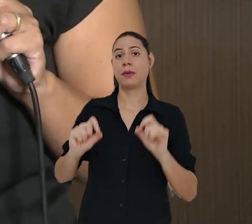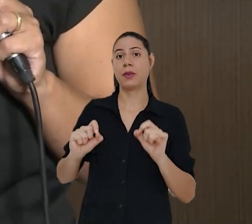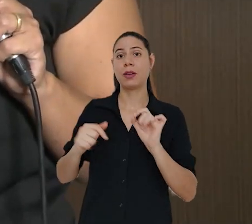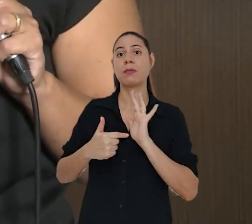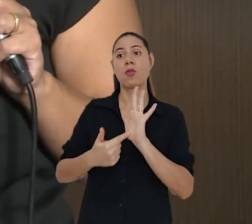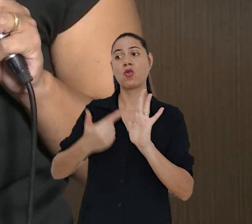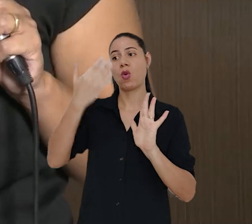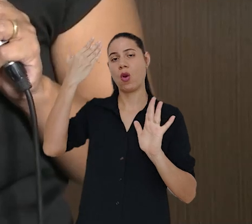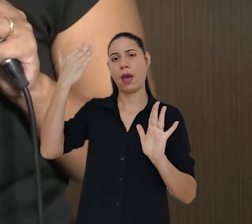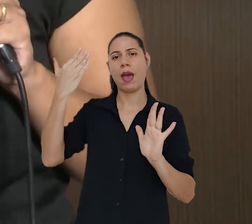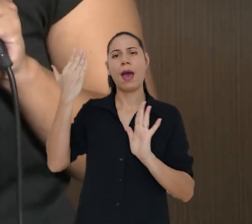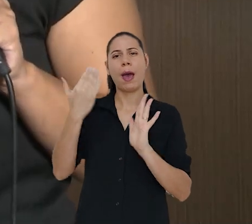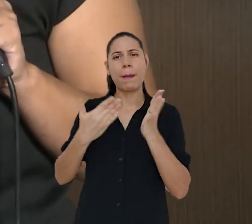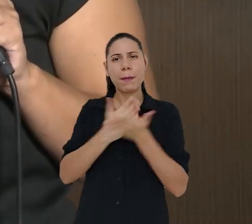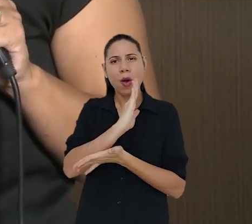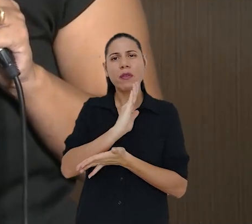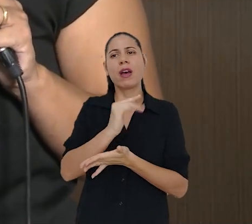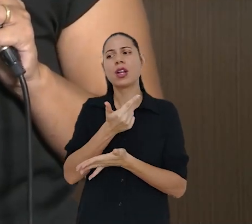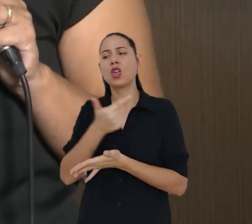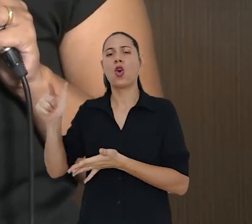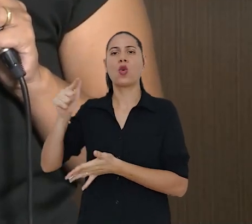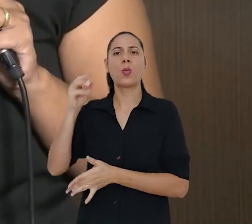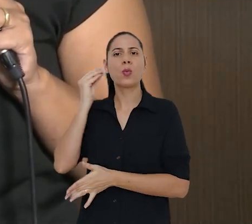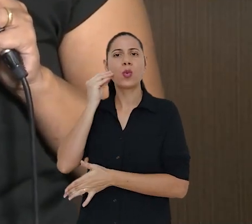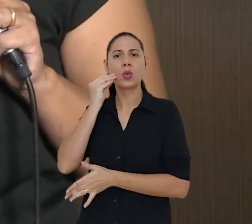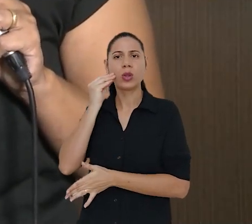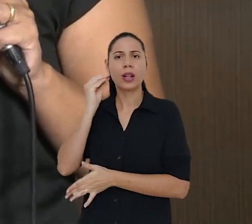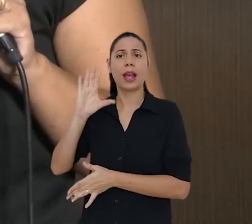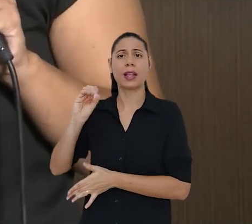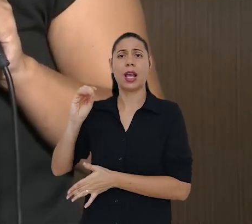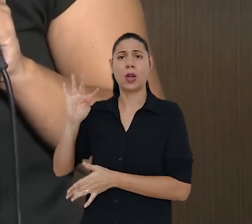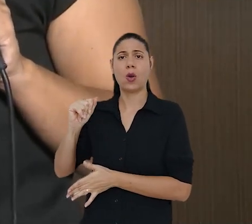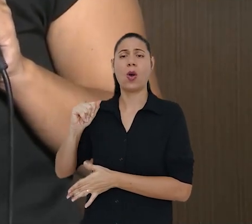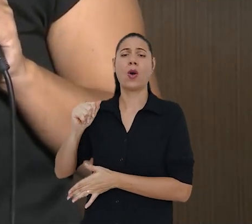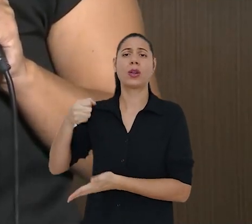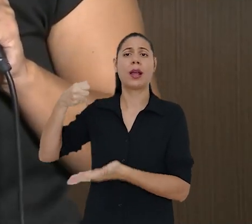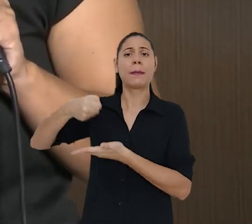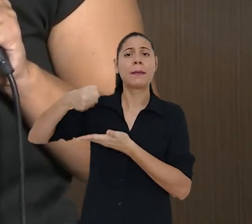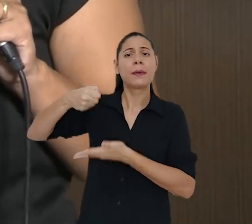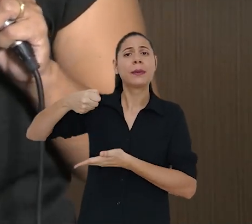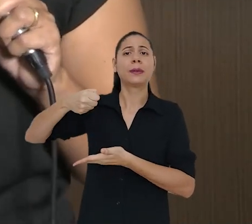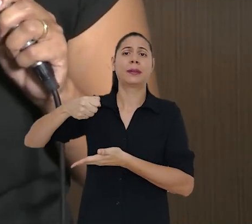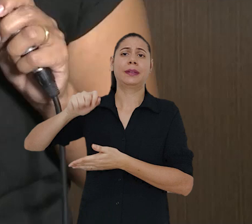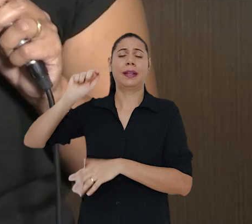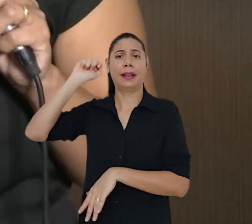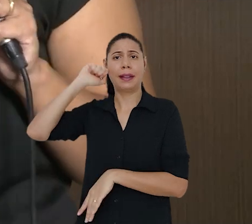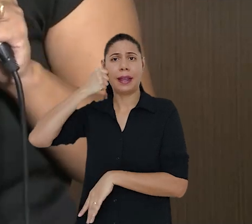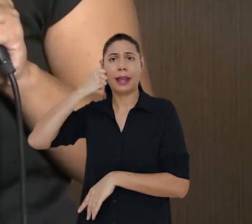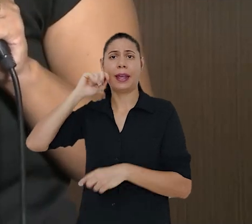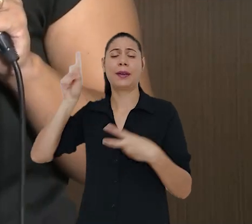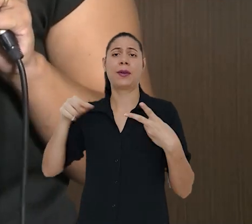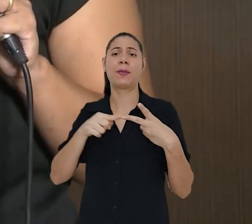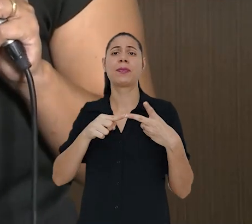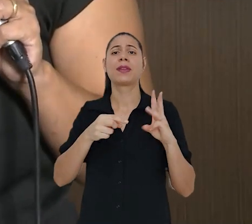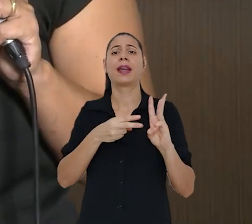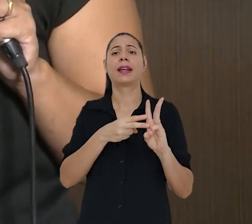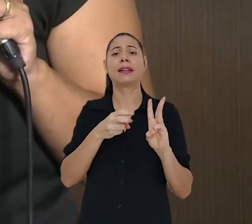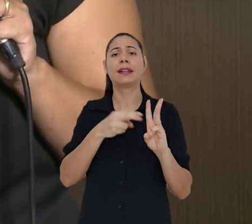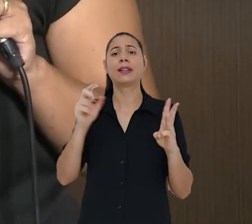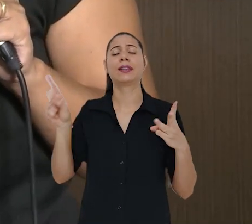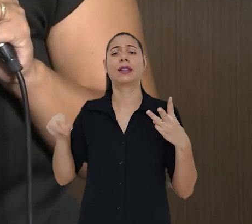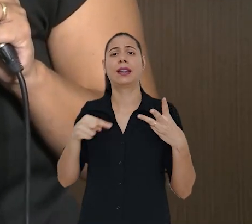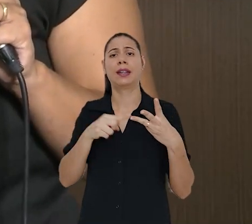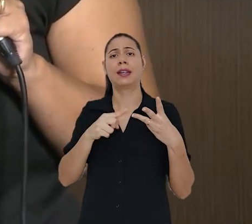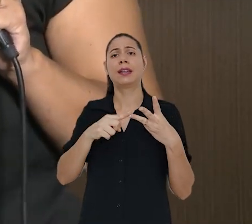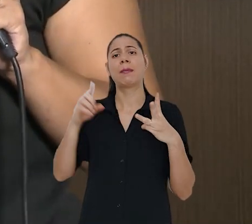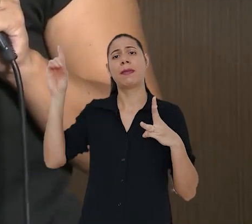foi atestado que a candidata já foi selecionada em outra oportunidade às cotas de bolsas destinadas a negros, indígenas e deficientes